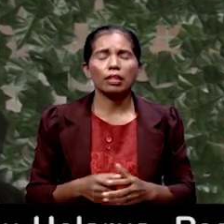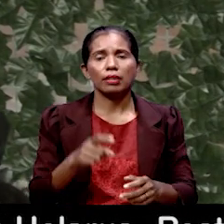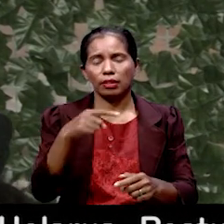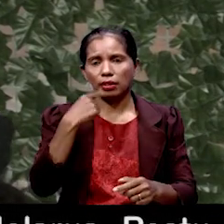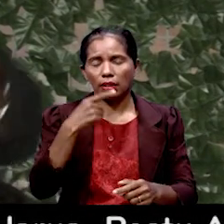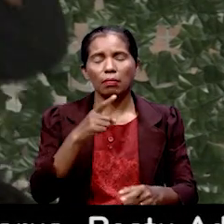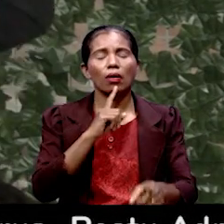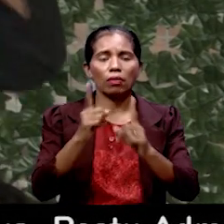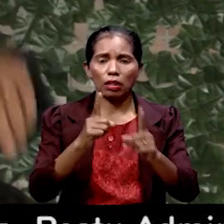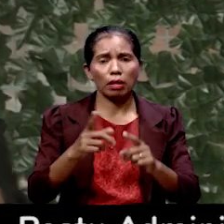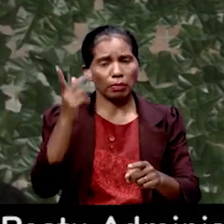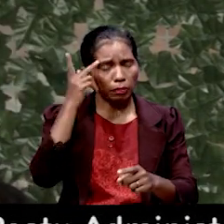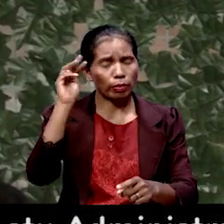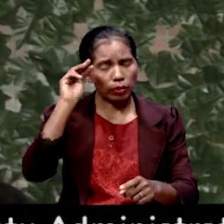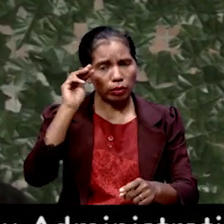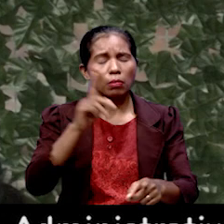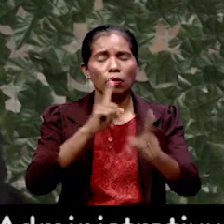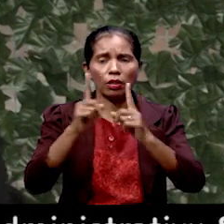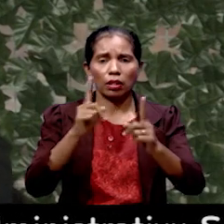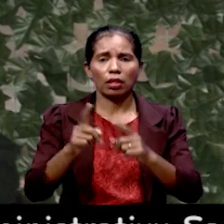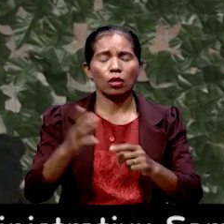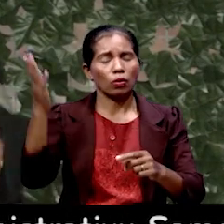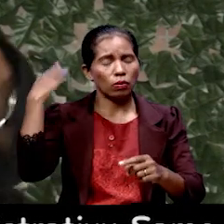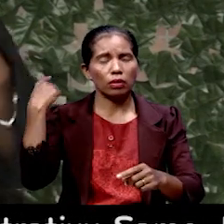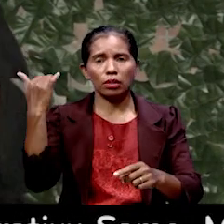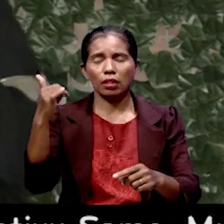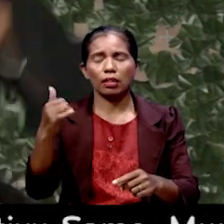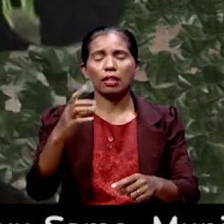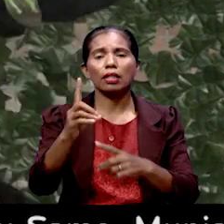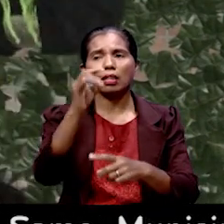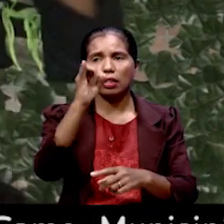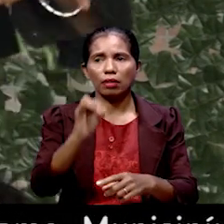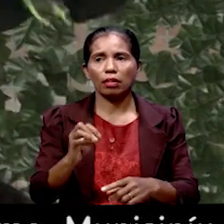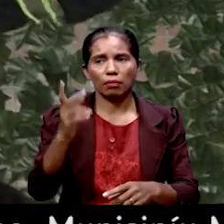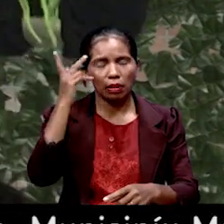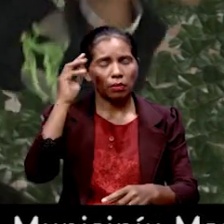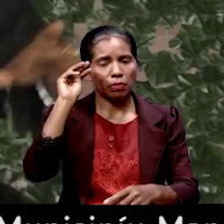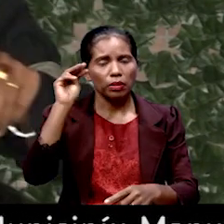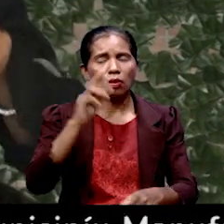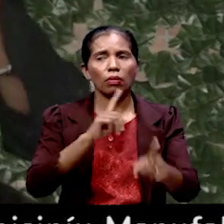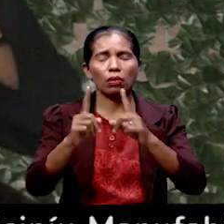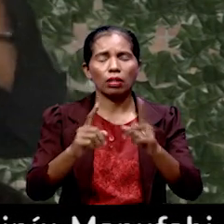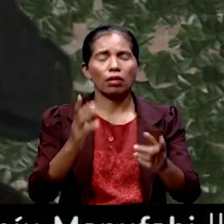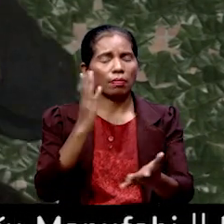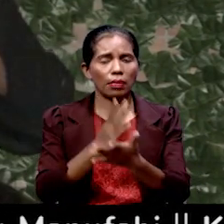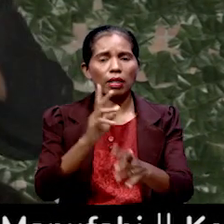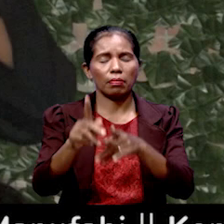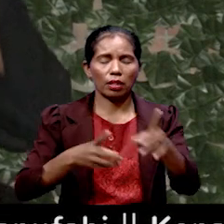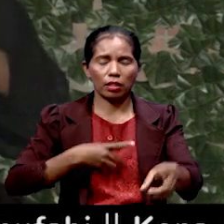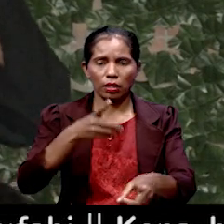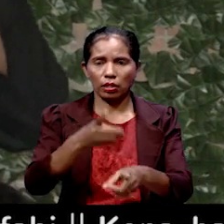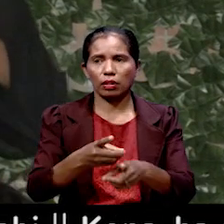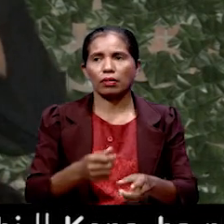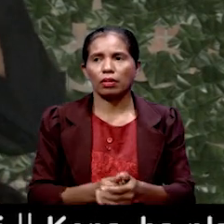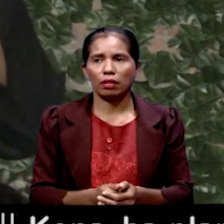premier ministro makolir. Kau behir si le ba iya Dile na mga kritika niyan. Premier Minister Kulian sa nai niya sa iyo mga direto. Lai.